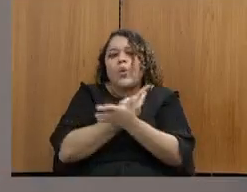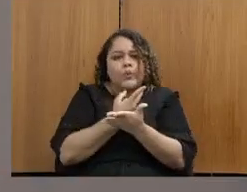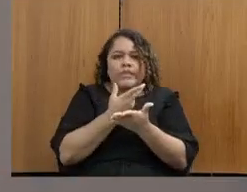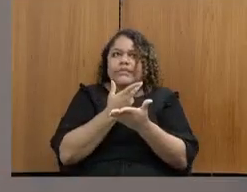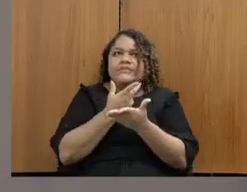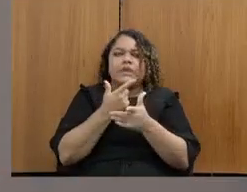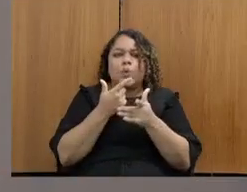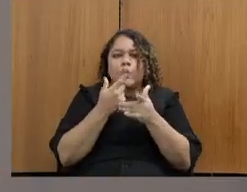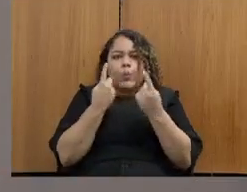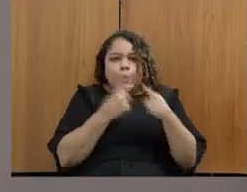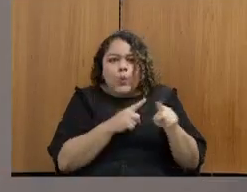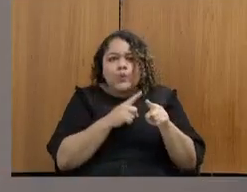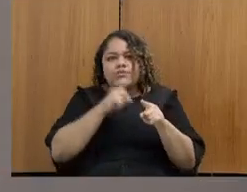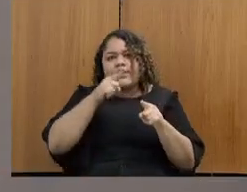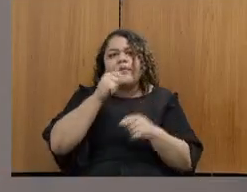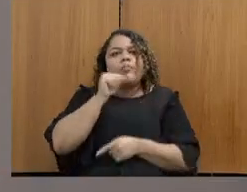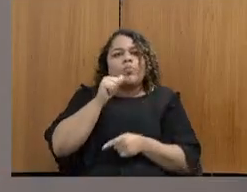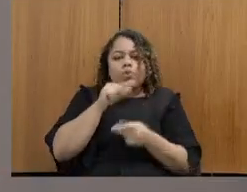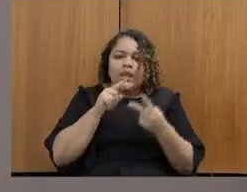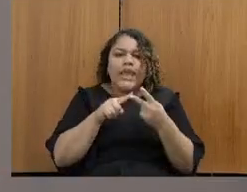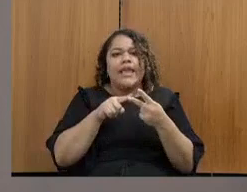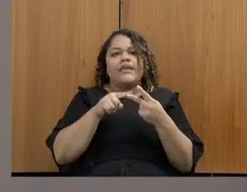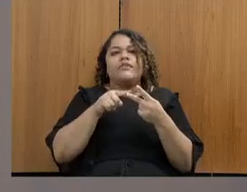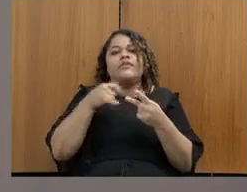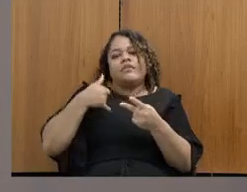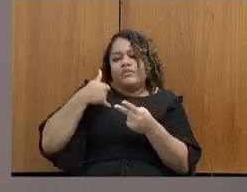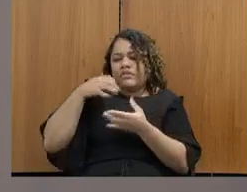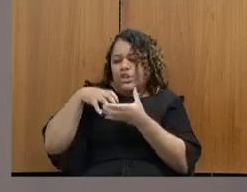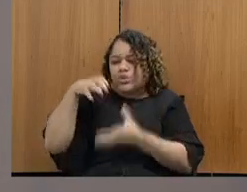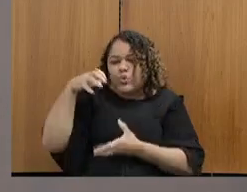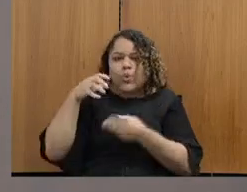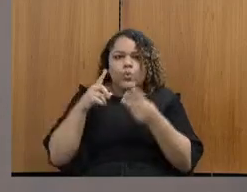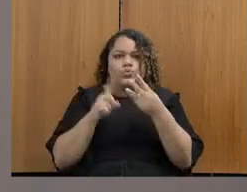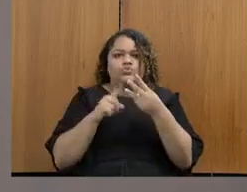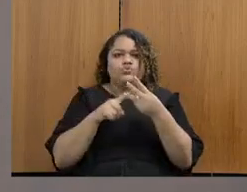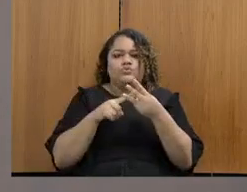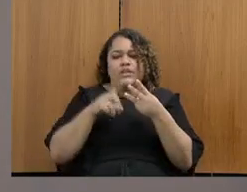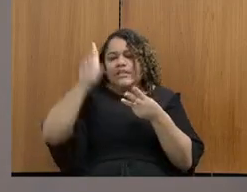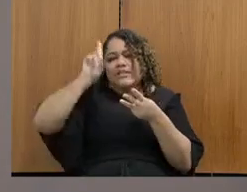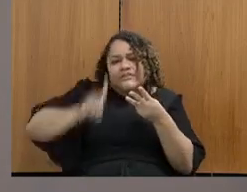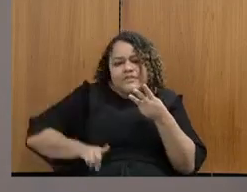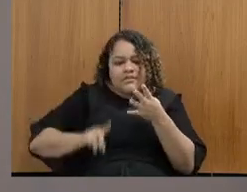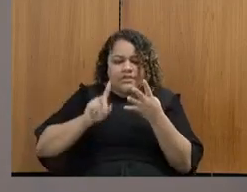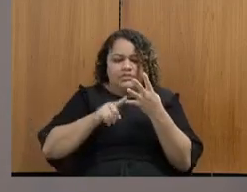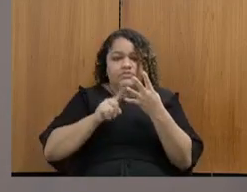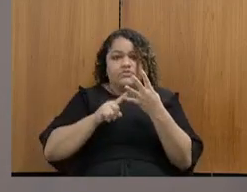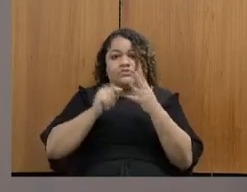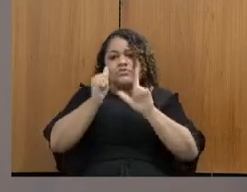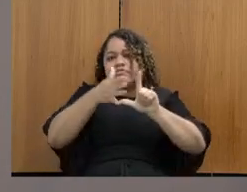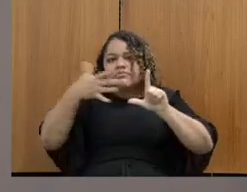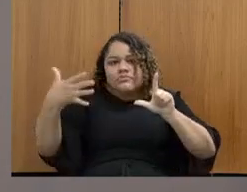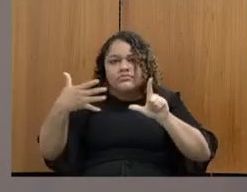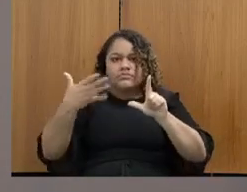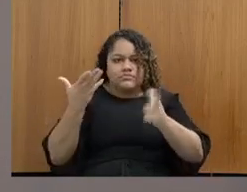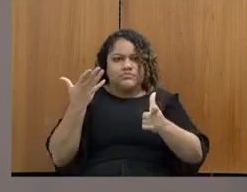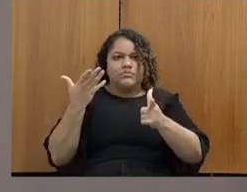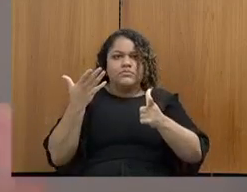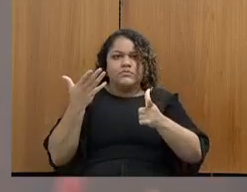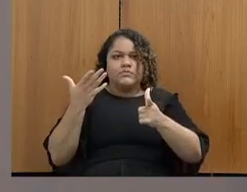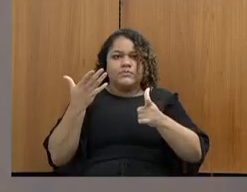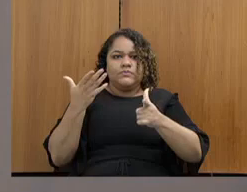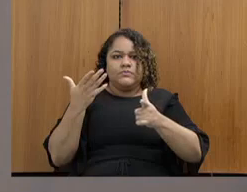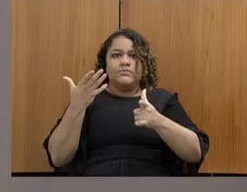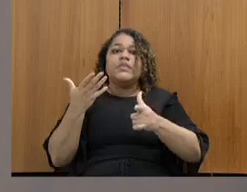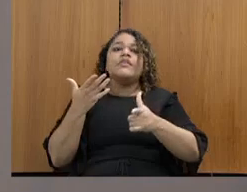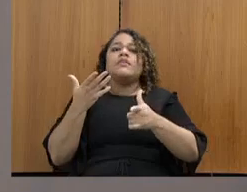deficientes é como também da população LGBT né da intolerância